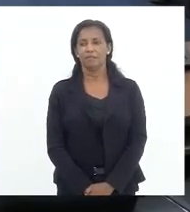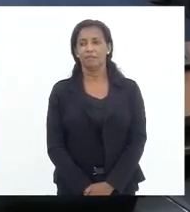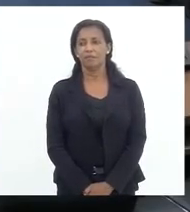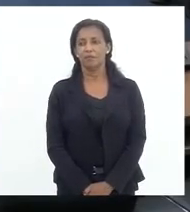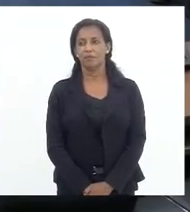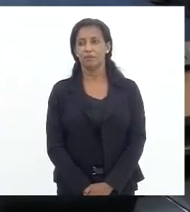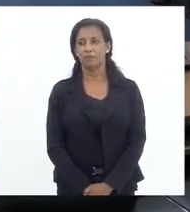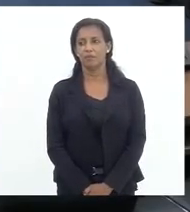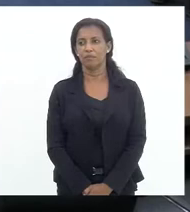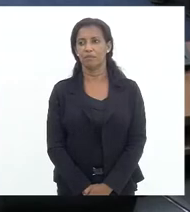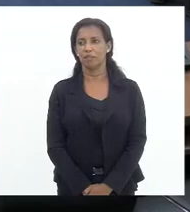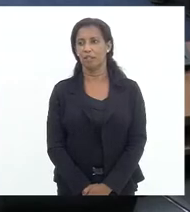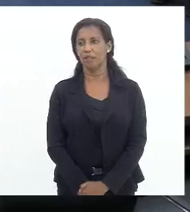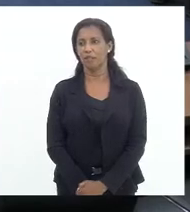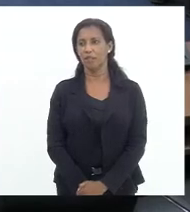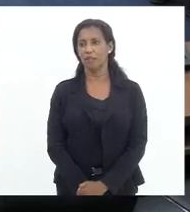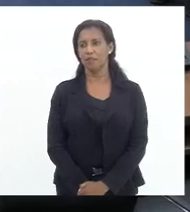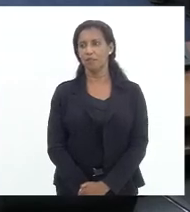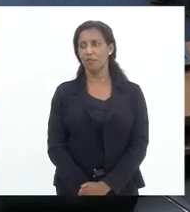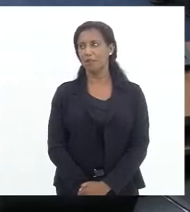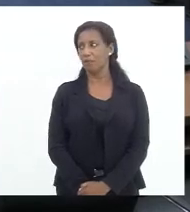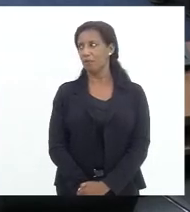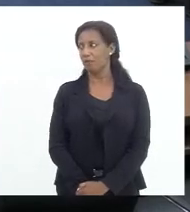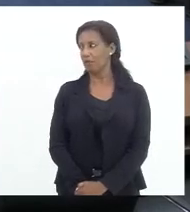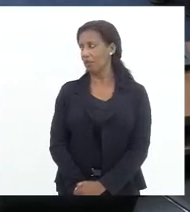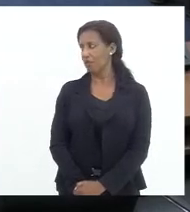O que foi inspirado na sua razão